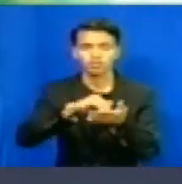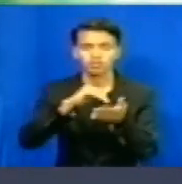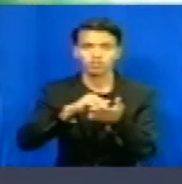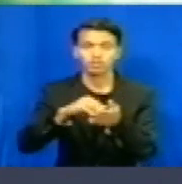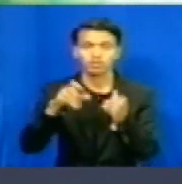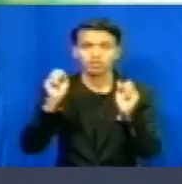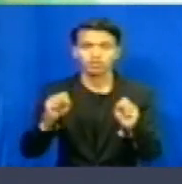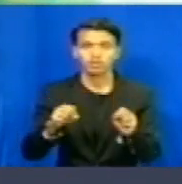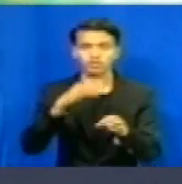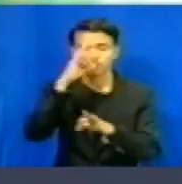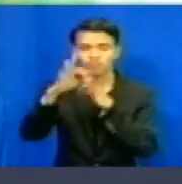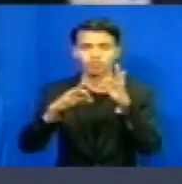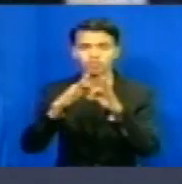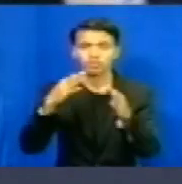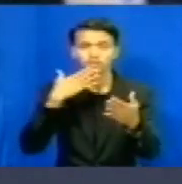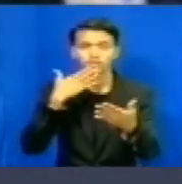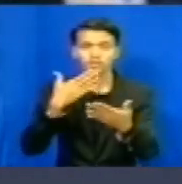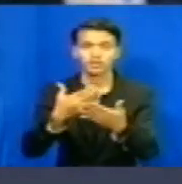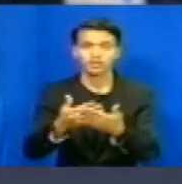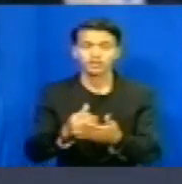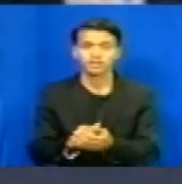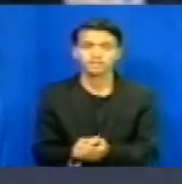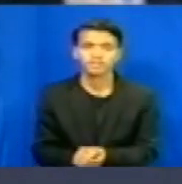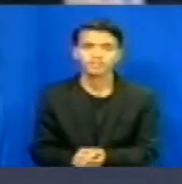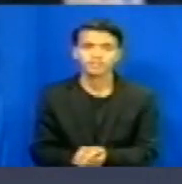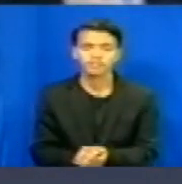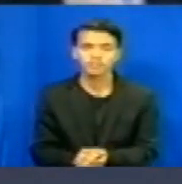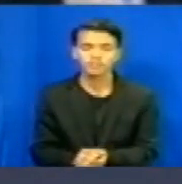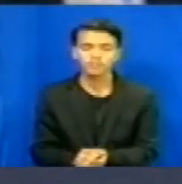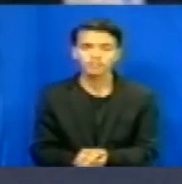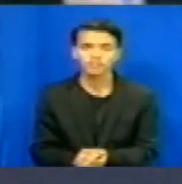né, bele garantia futuro no Bediak. A minoridade da la Roma.